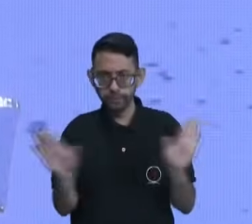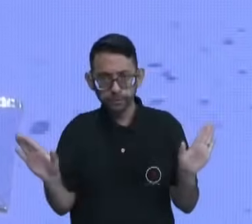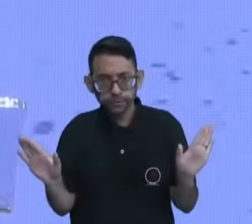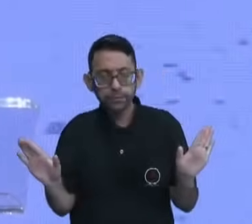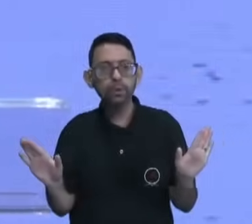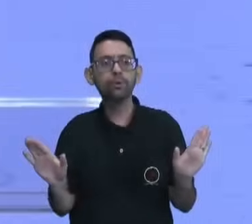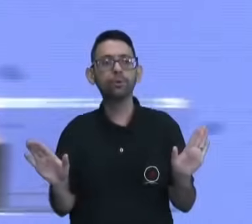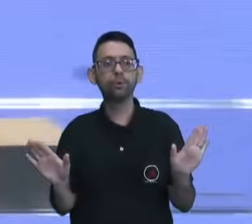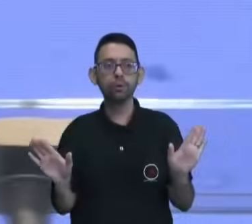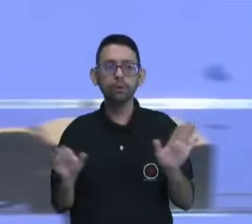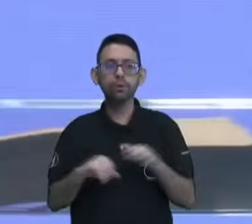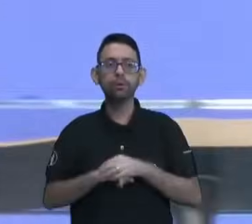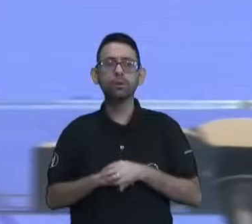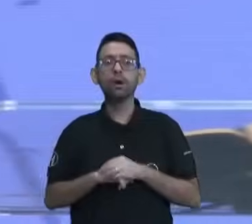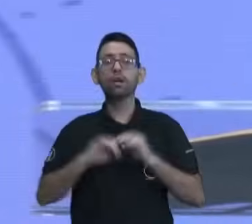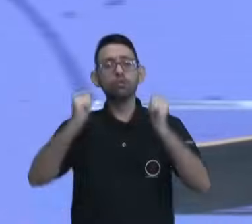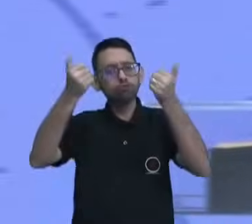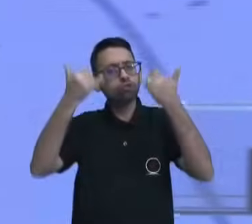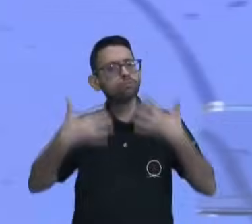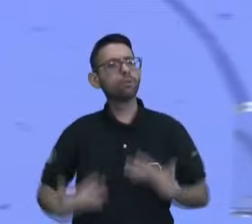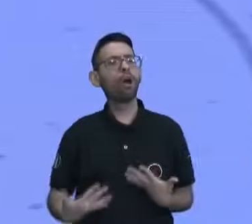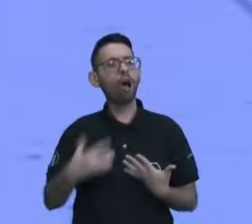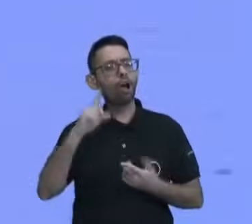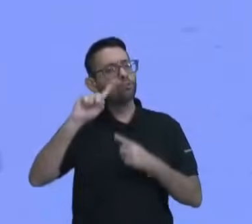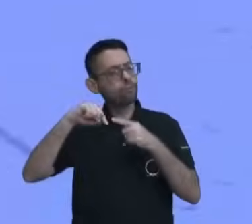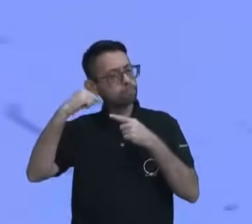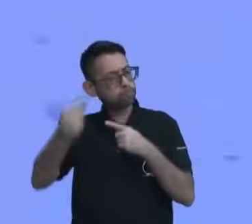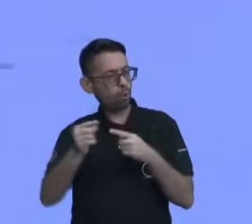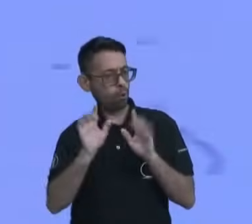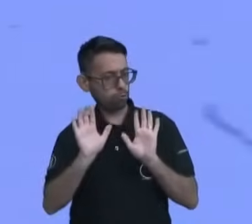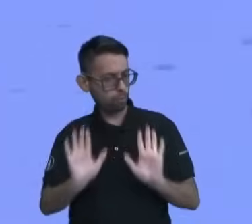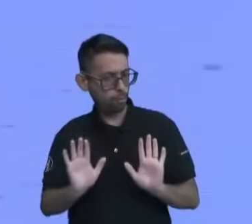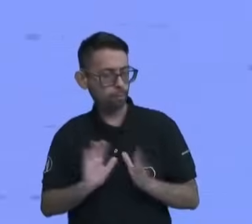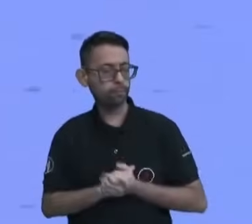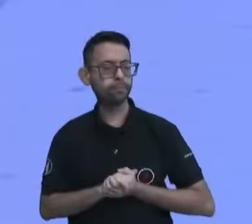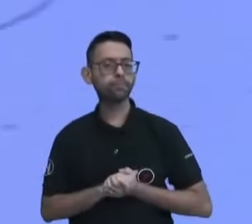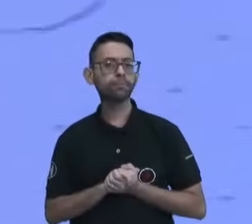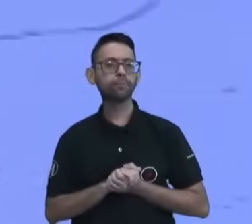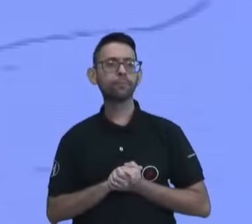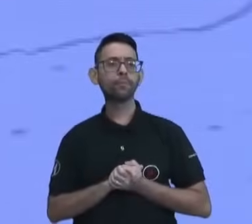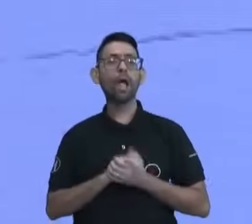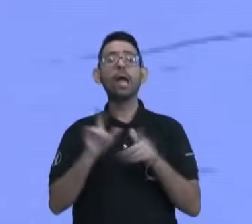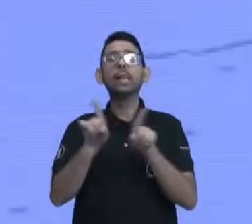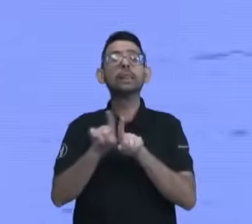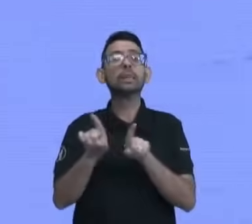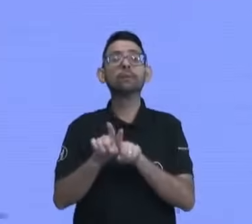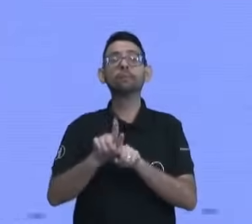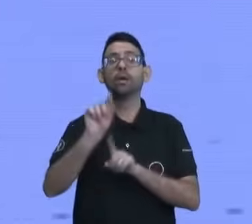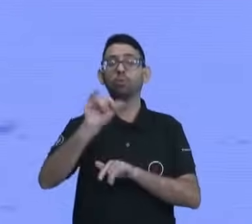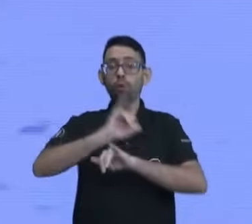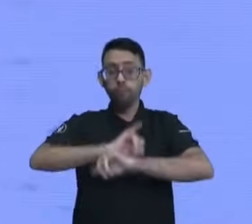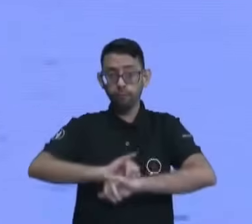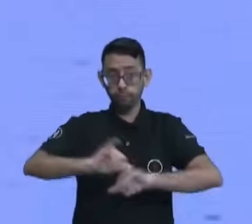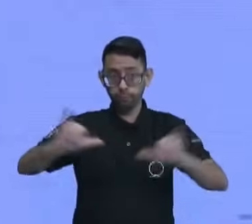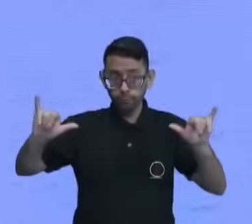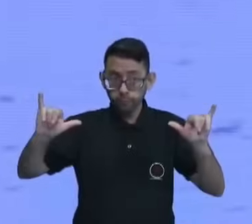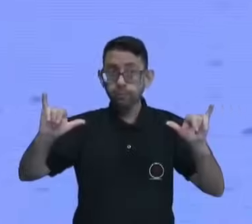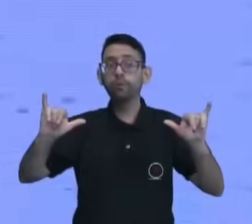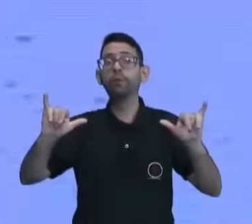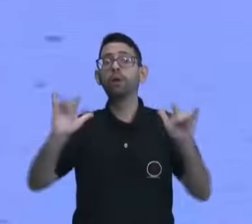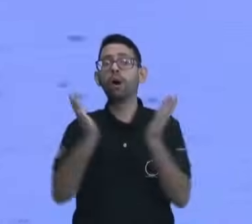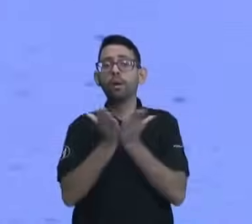tarde na mensagem sobre isso também aproveito para dizer que eu não sou paraquedista no mundo